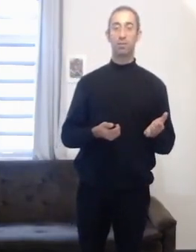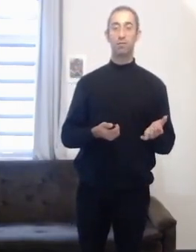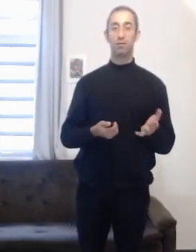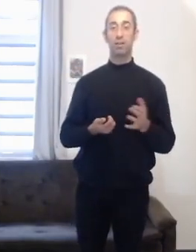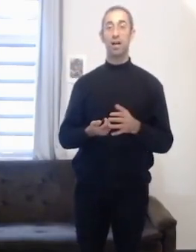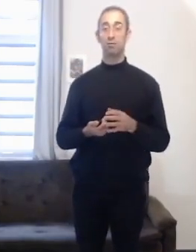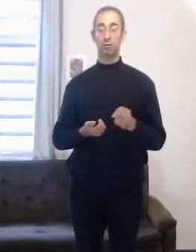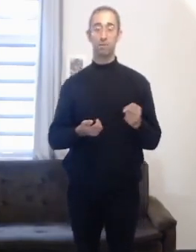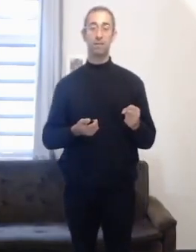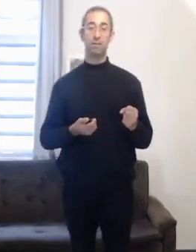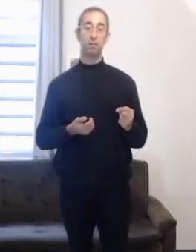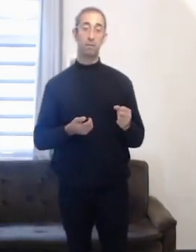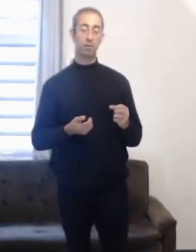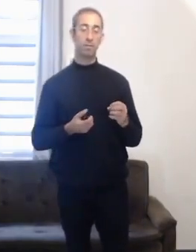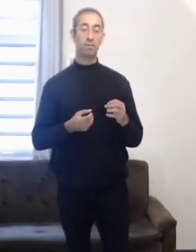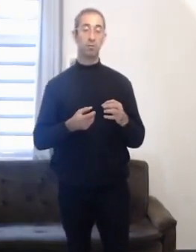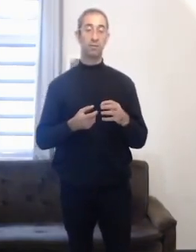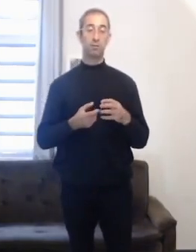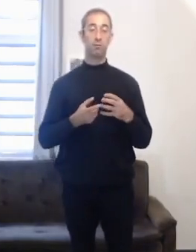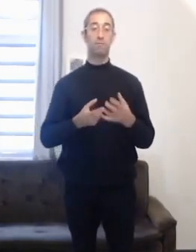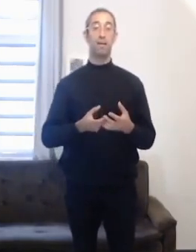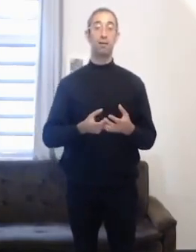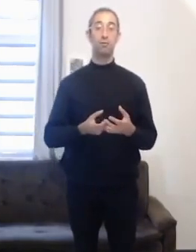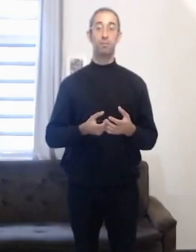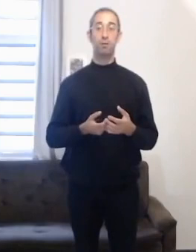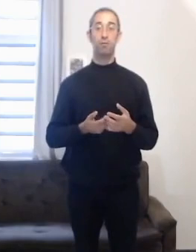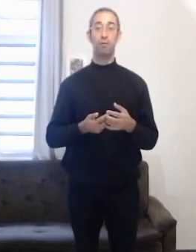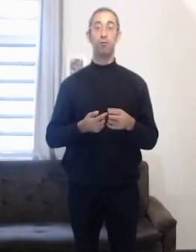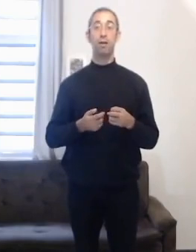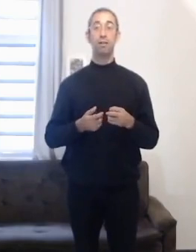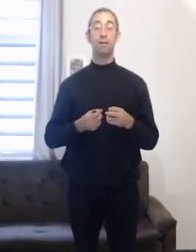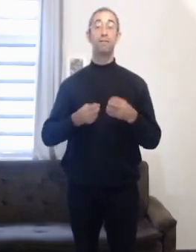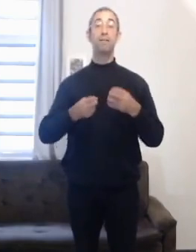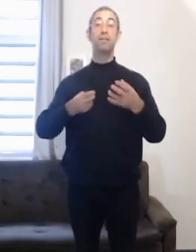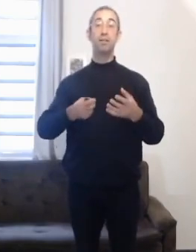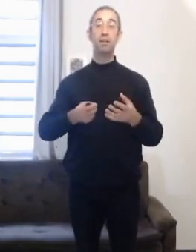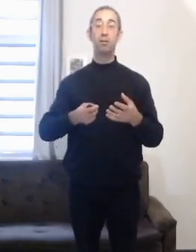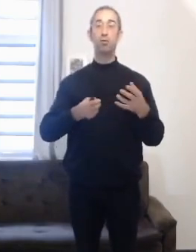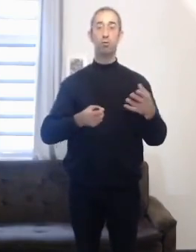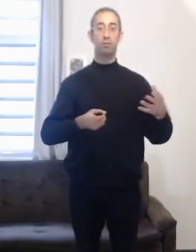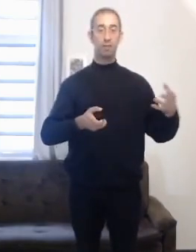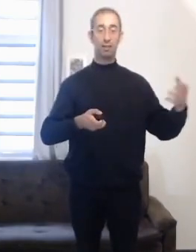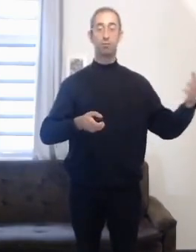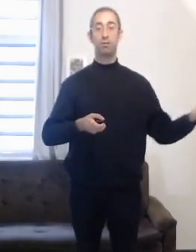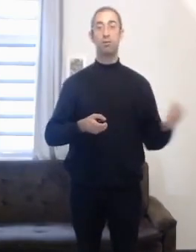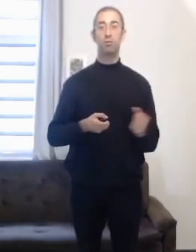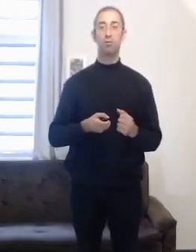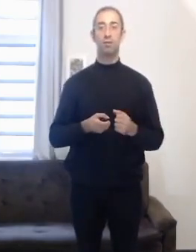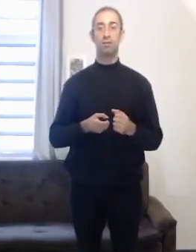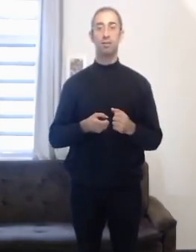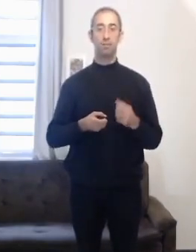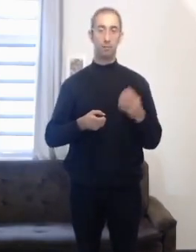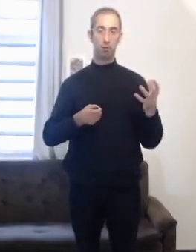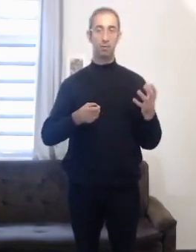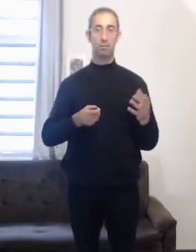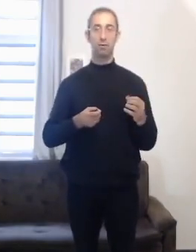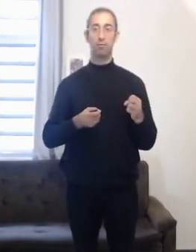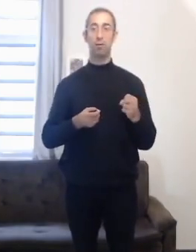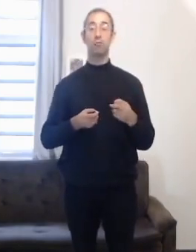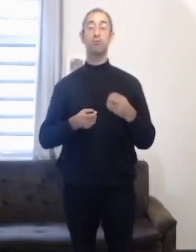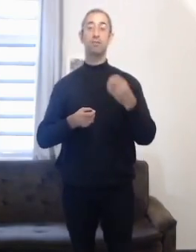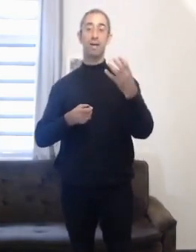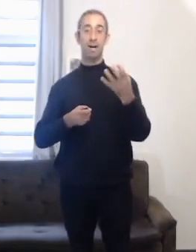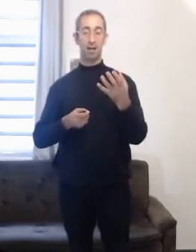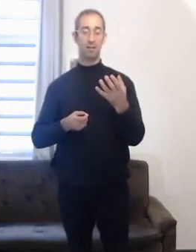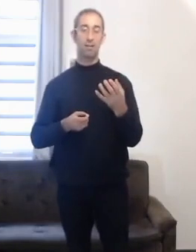para os objetivos gerais quanto específicos. Porque normalmente você começa com um verbo, tipo, eu vou definir o conceito de tal coisa, por conhecimento.